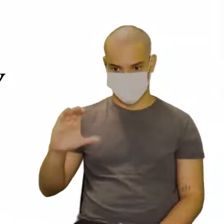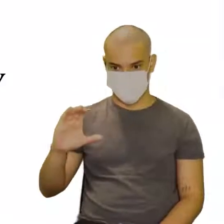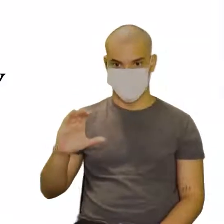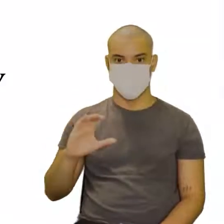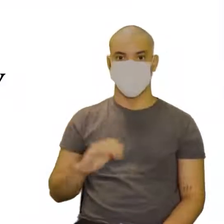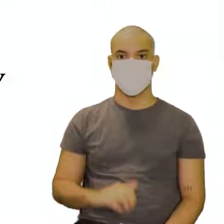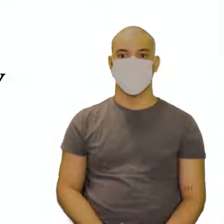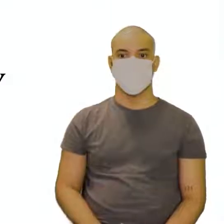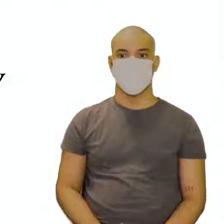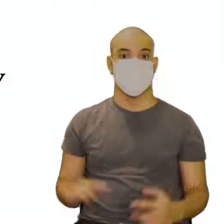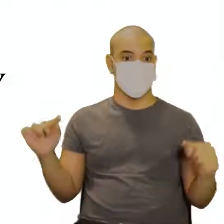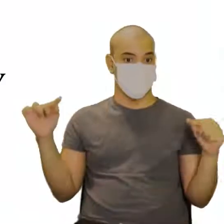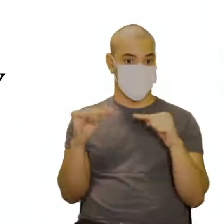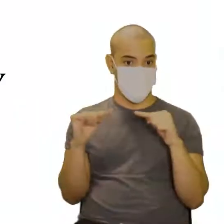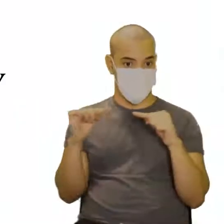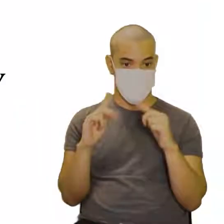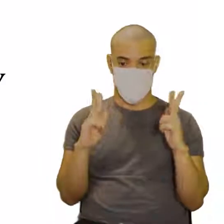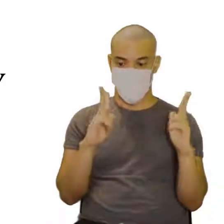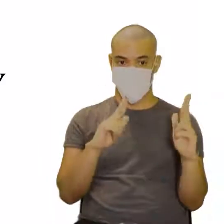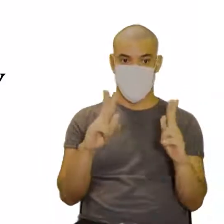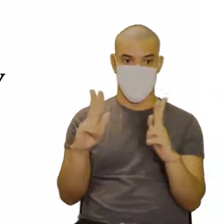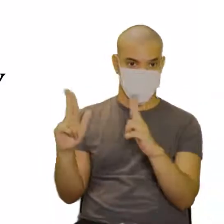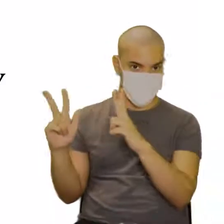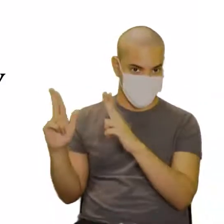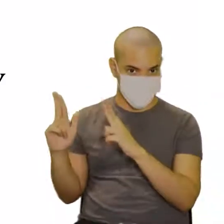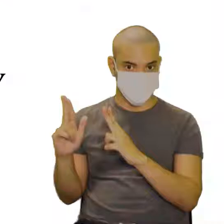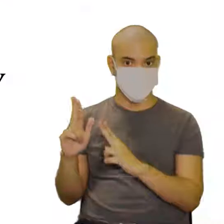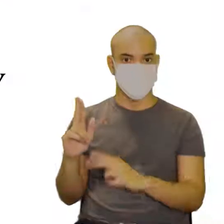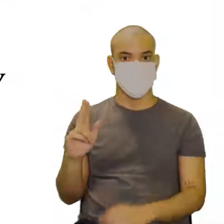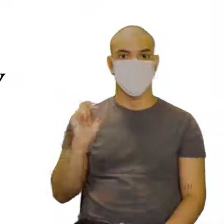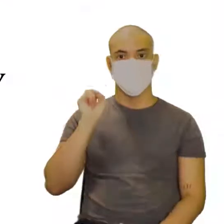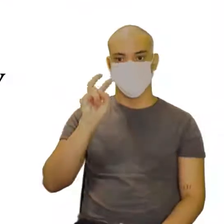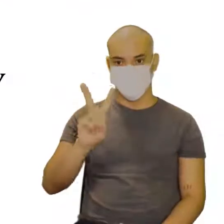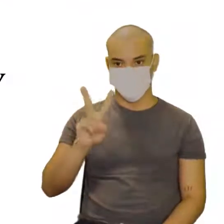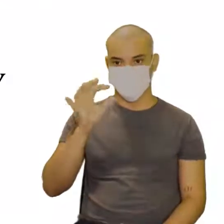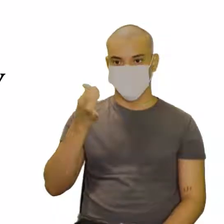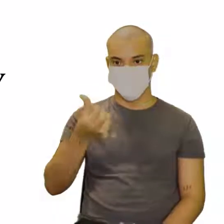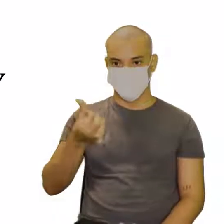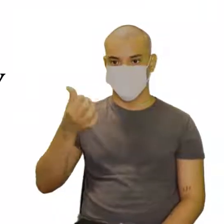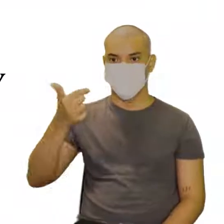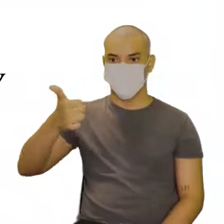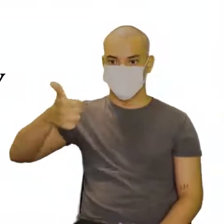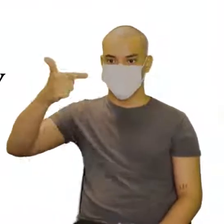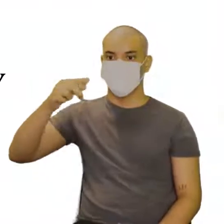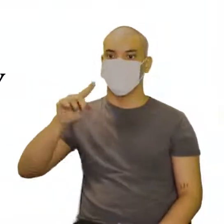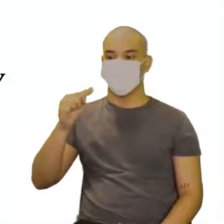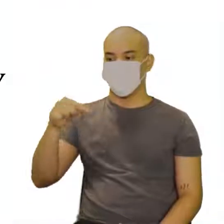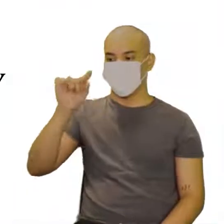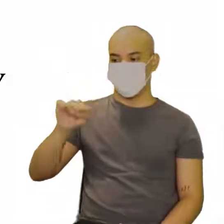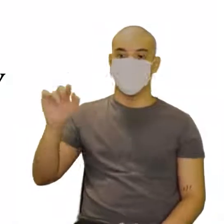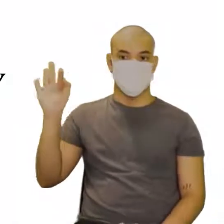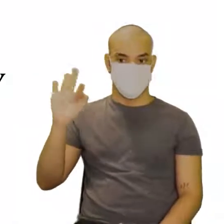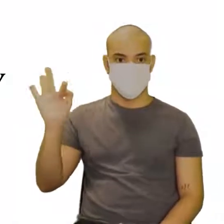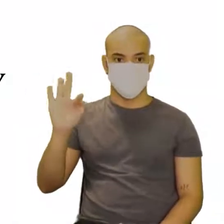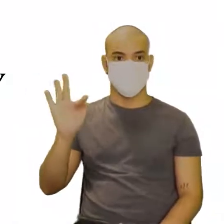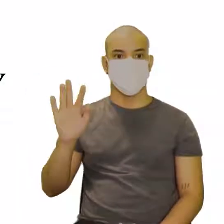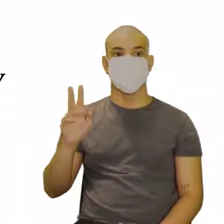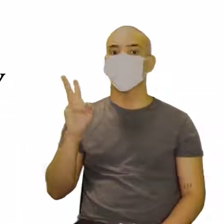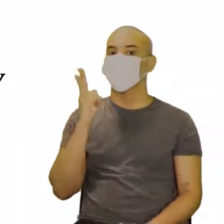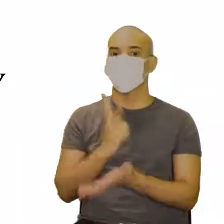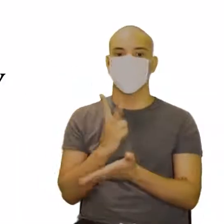de capacitâncias iguais, 2 Cs e 12 microfarad, e são associados em